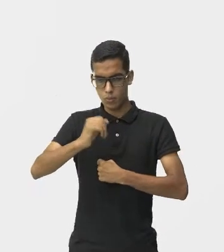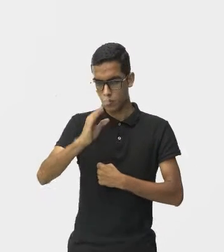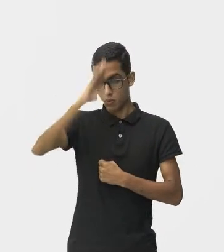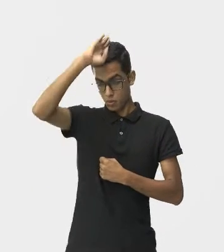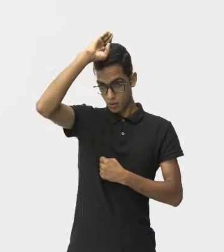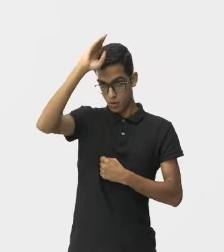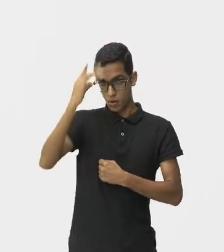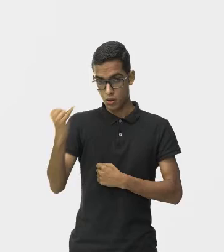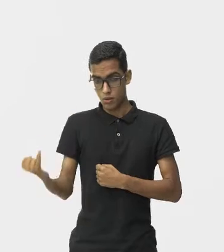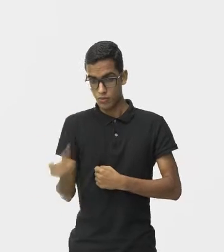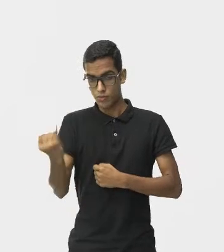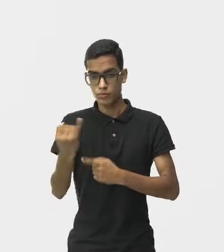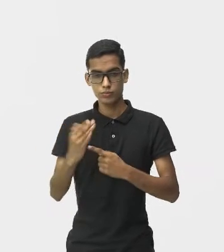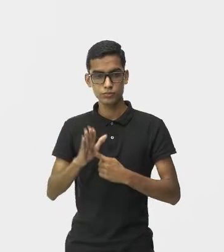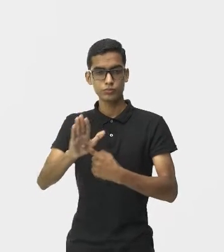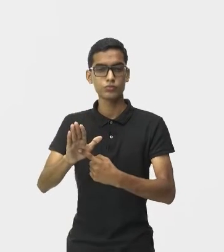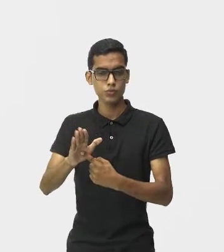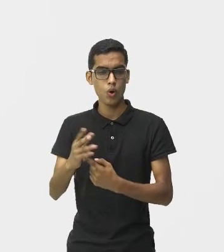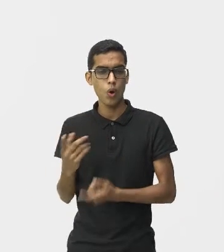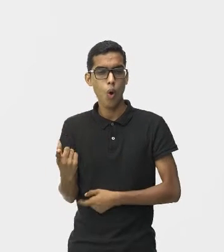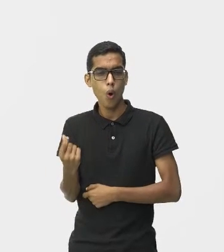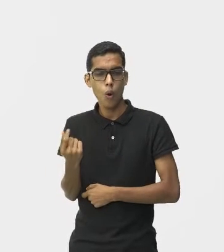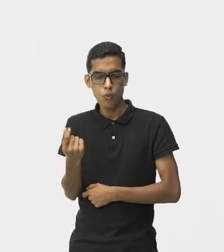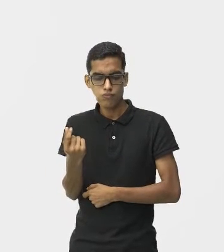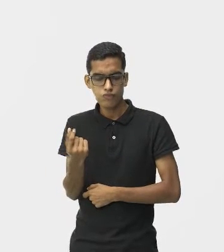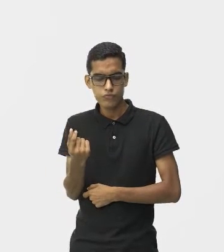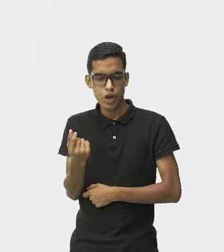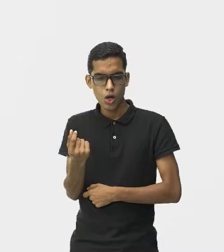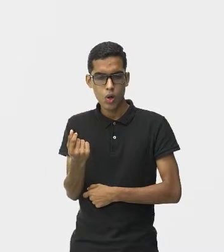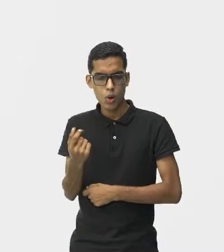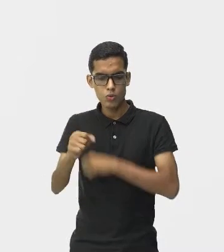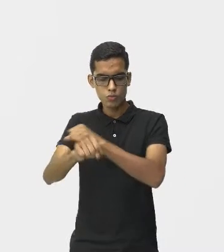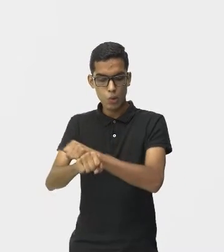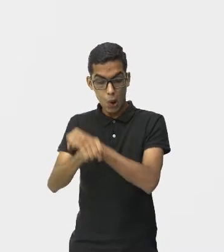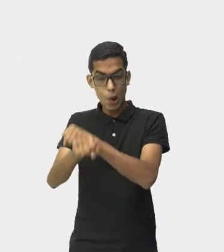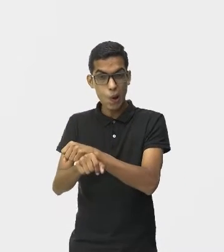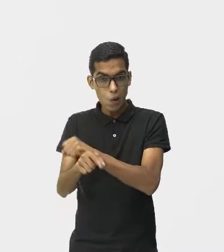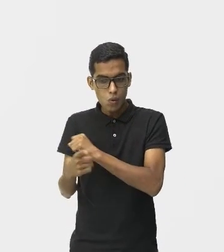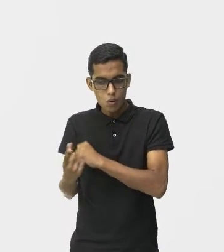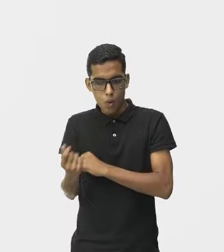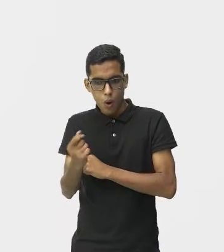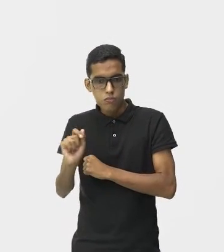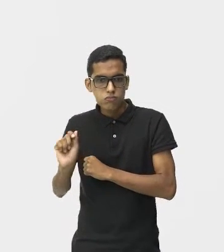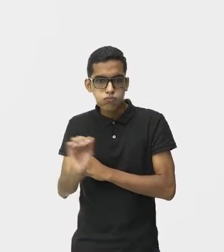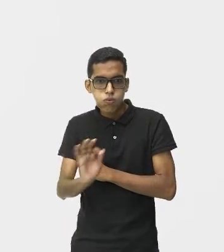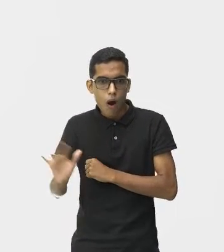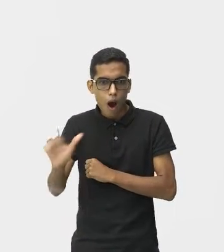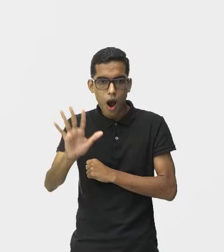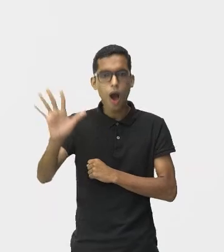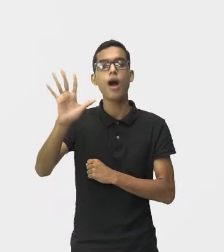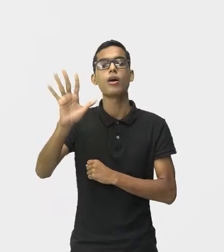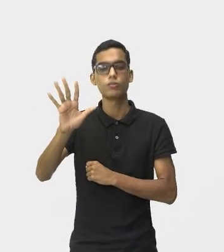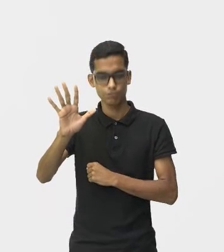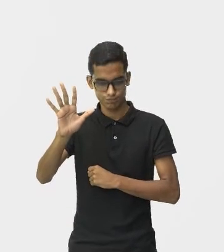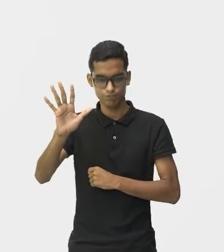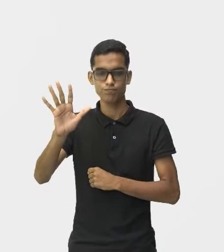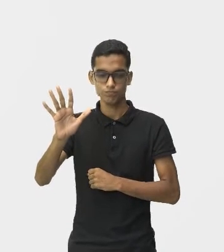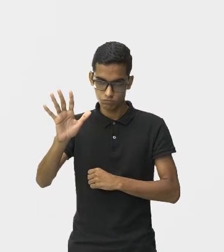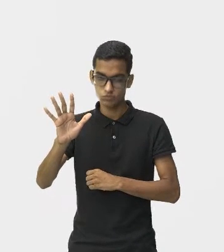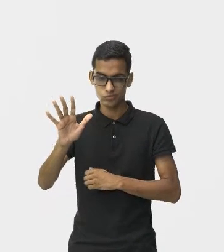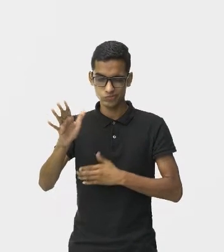gente, que com o preço dos escravos, com isso, o preço deles foi ficando cada vez mais alto. Lá por volta de